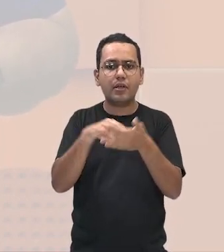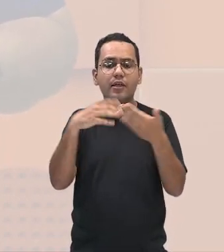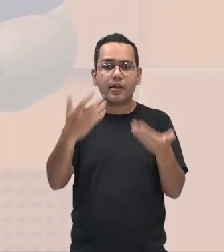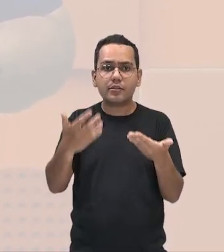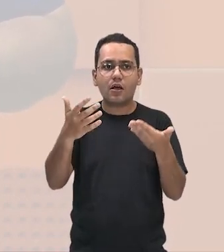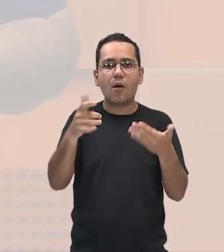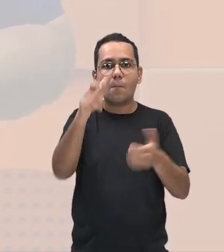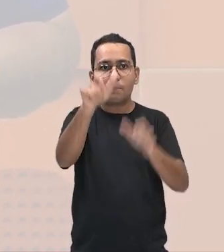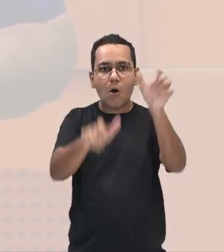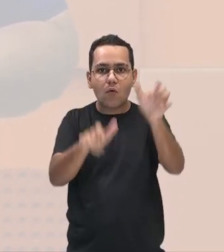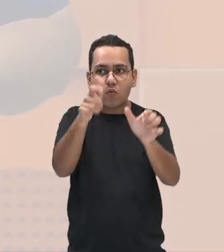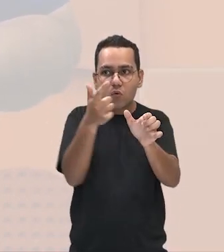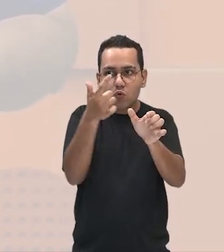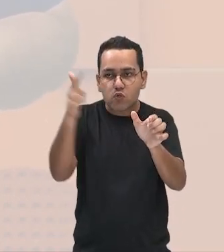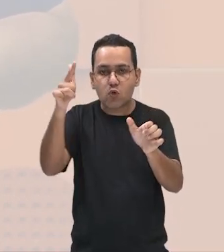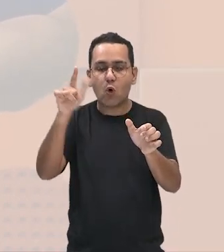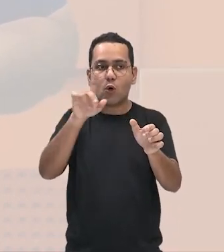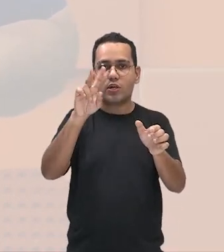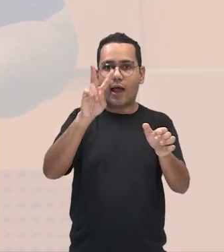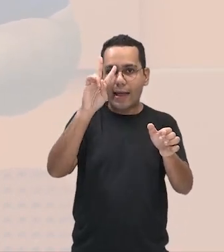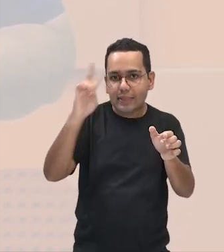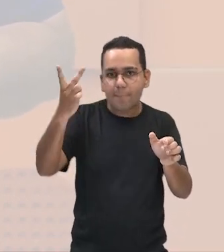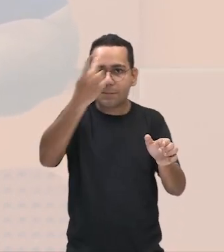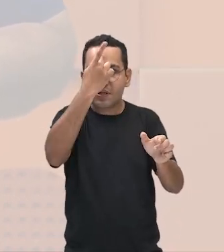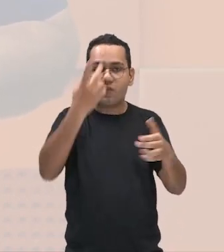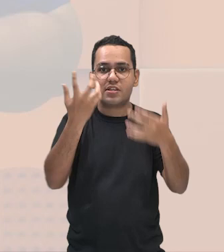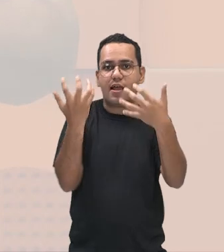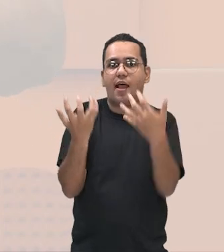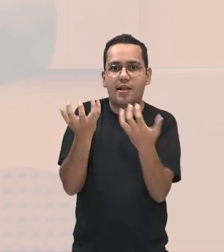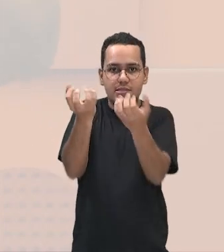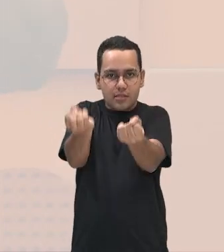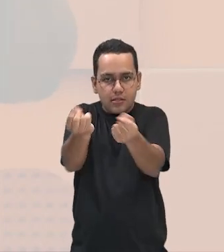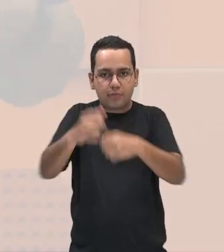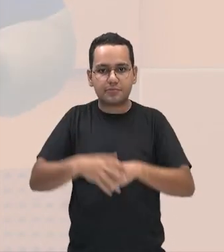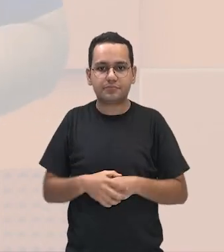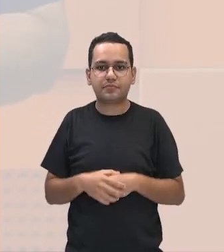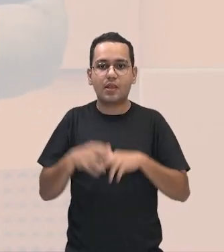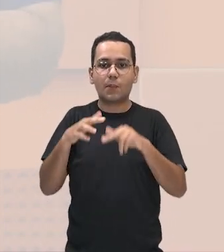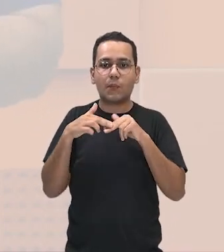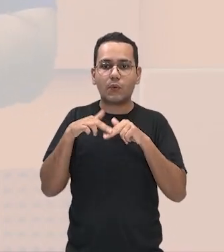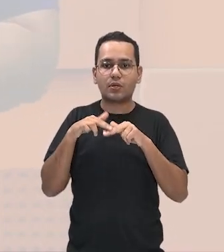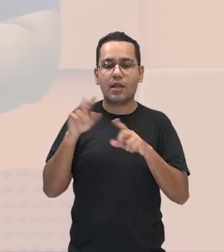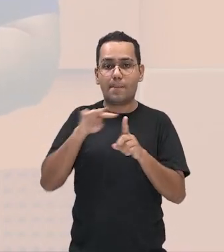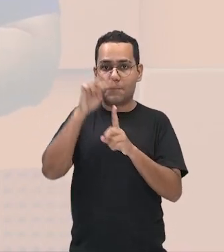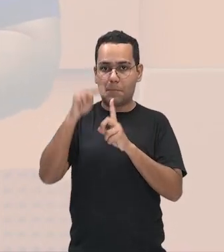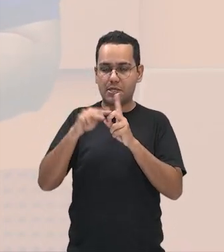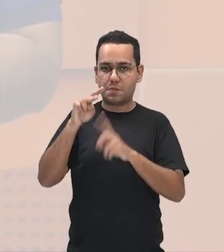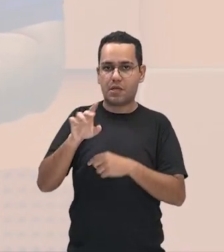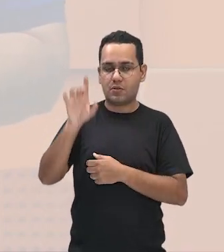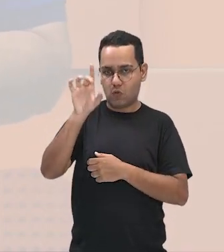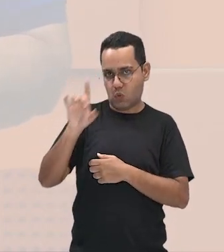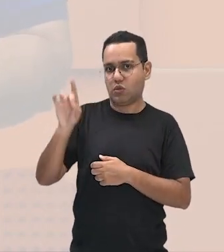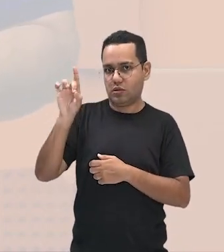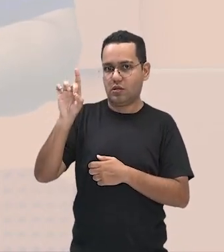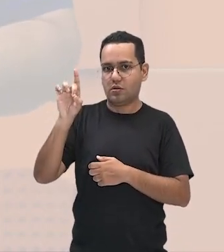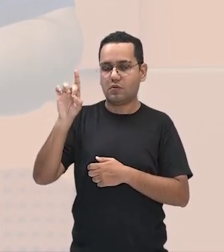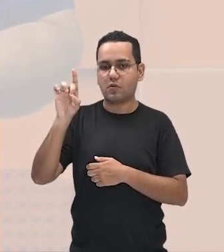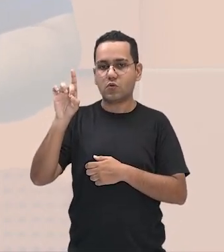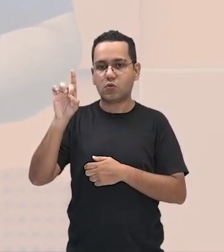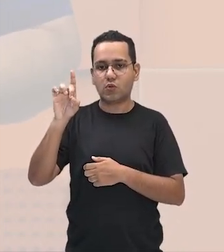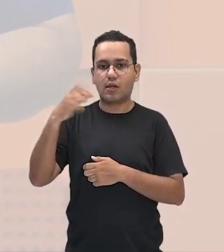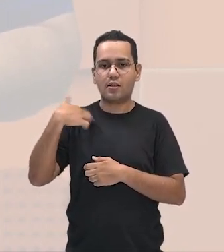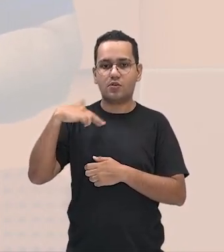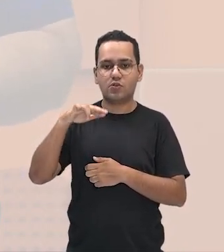momento que eles ganham uma grande batalha. É como se esse Deus católico, ele, então, ali, né, a partir do momento que eu tenho a vitória,